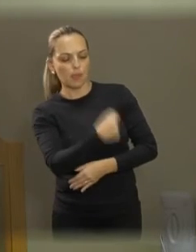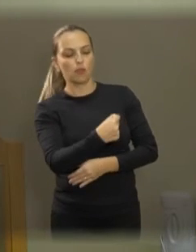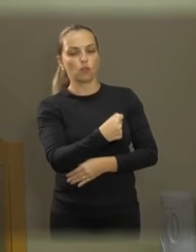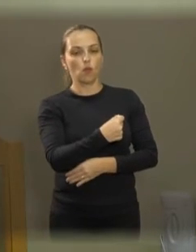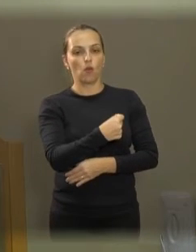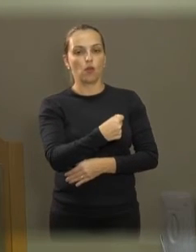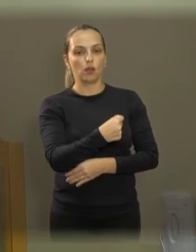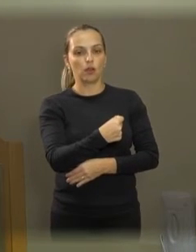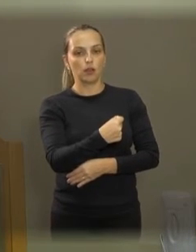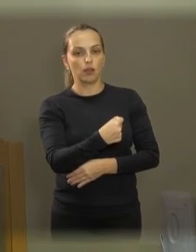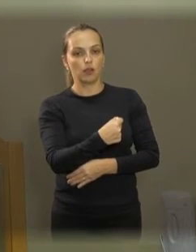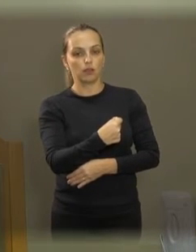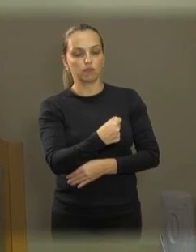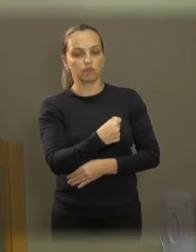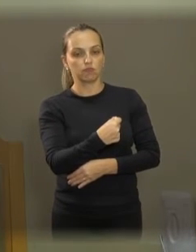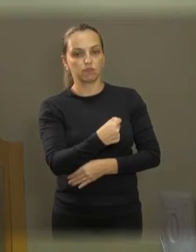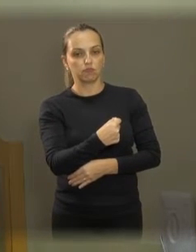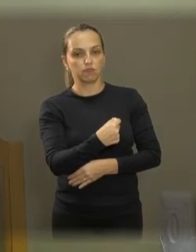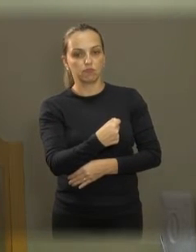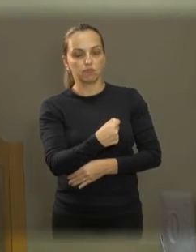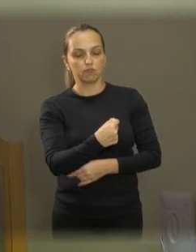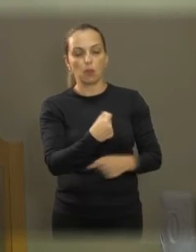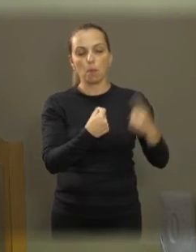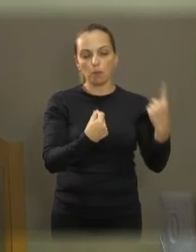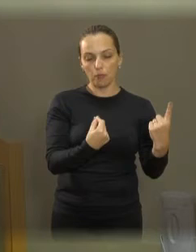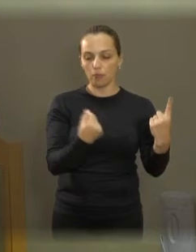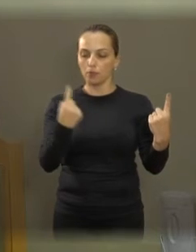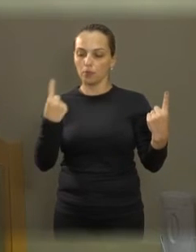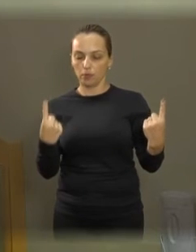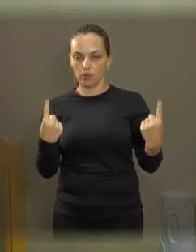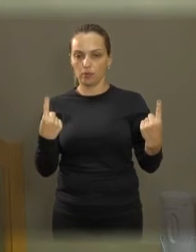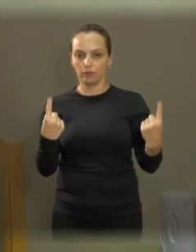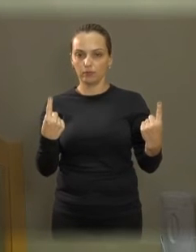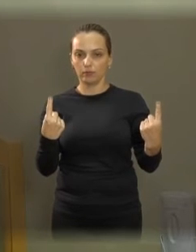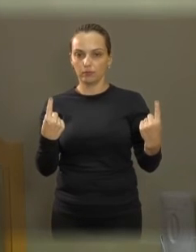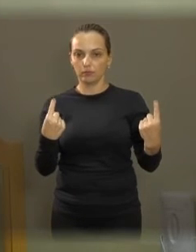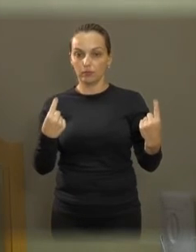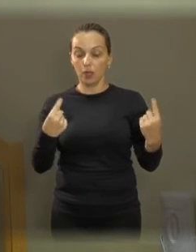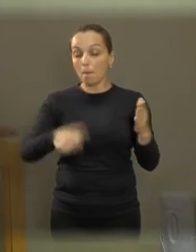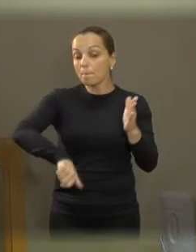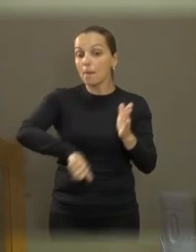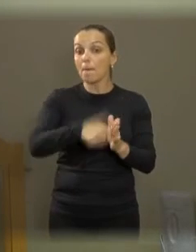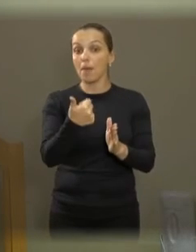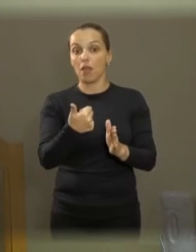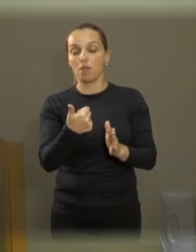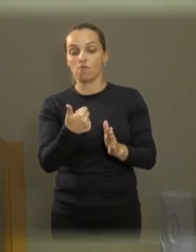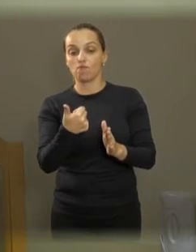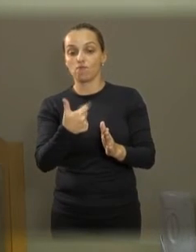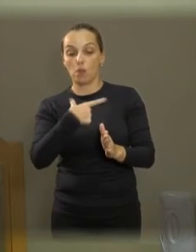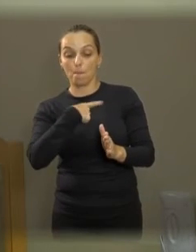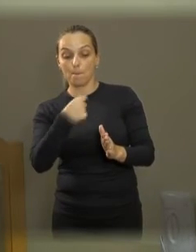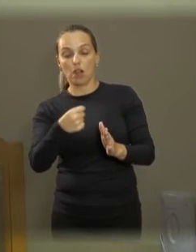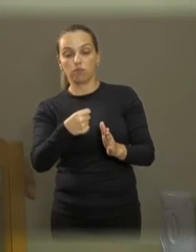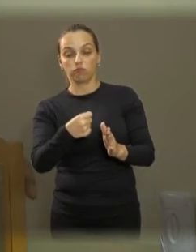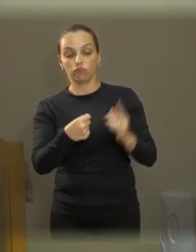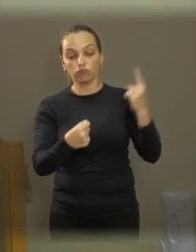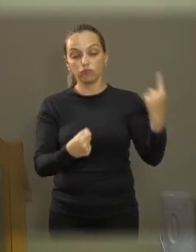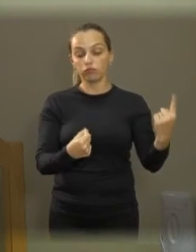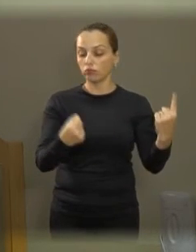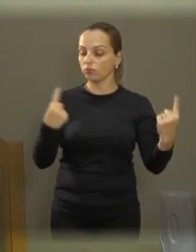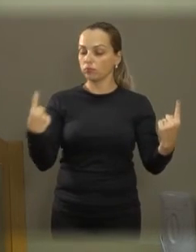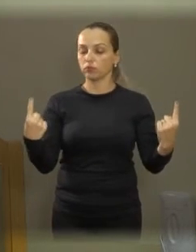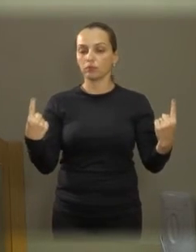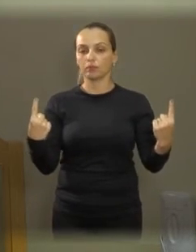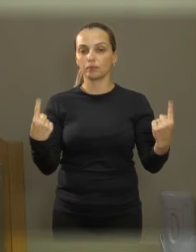Um outro melhorzinho do lado de lá. Porque não era o primeiro a ser escolhido. Era o time dele. Né?